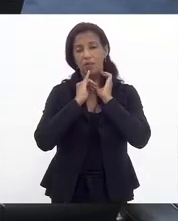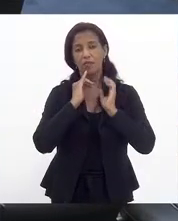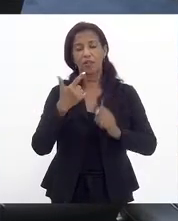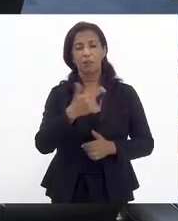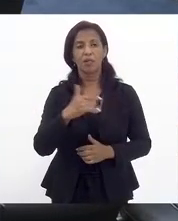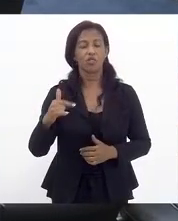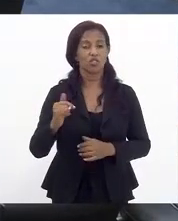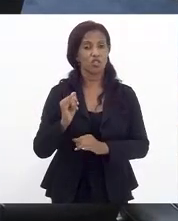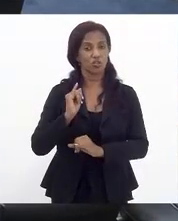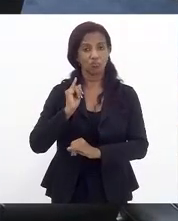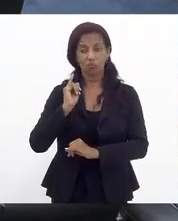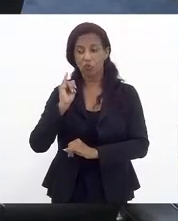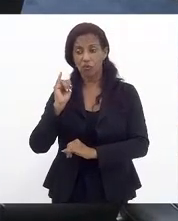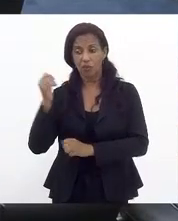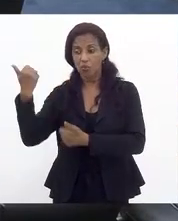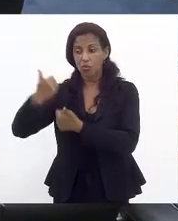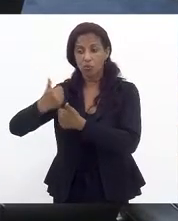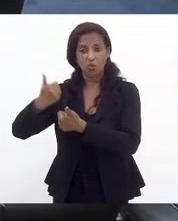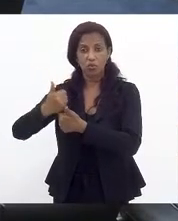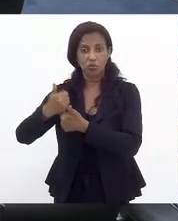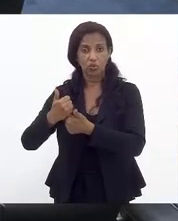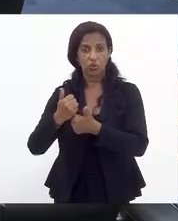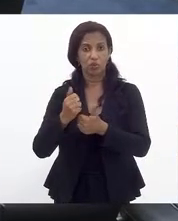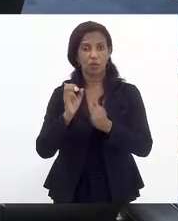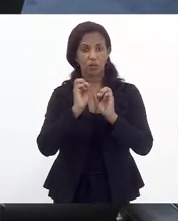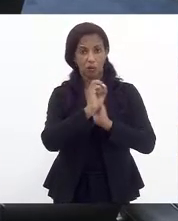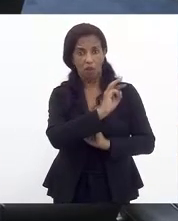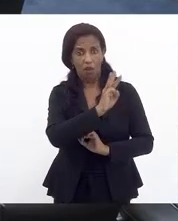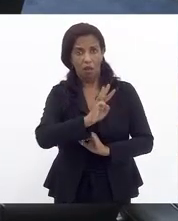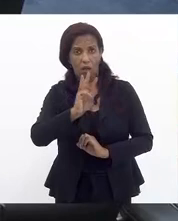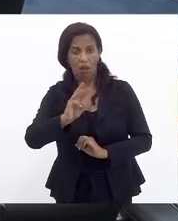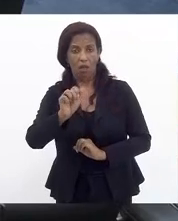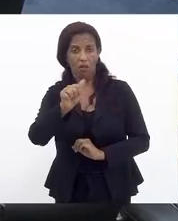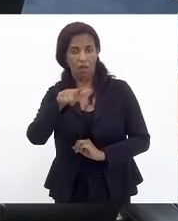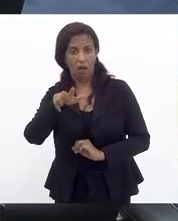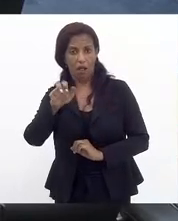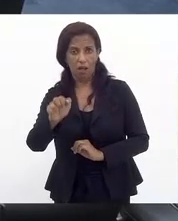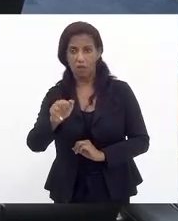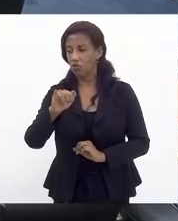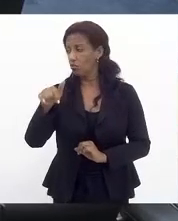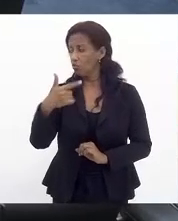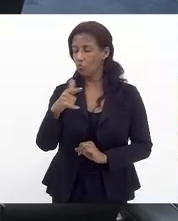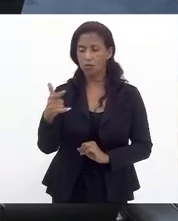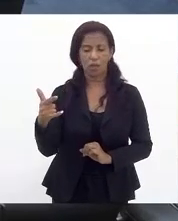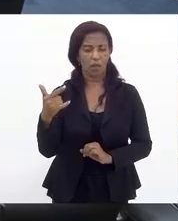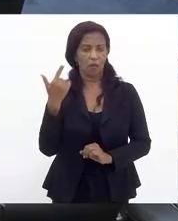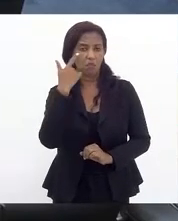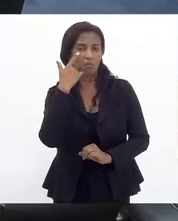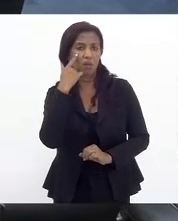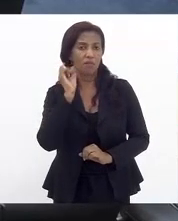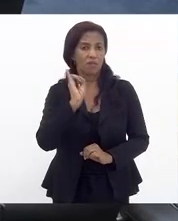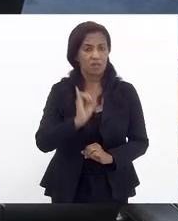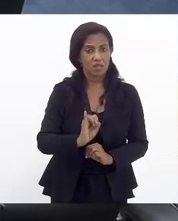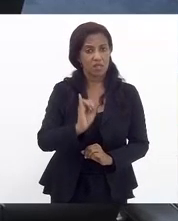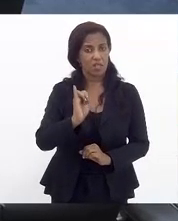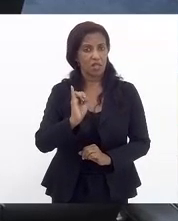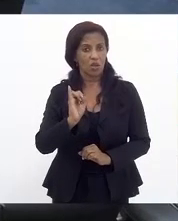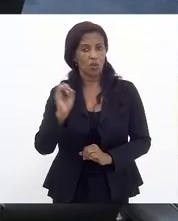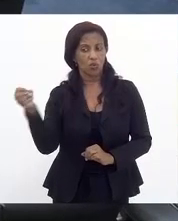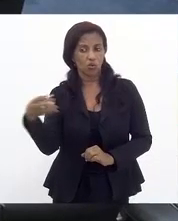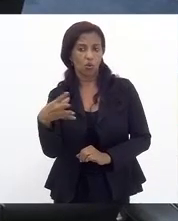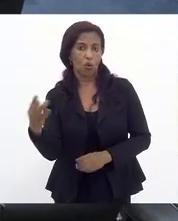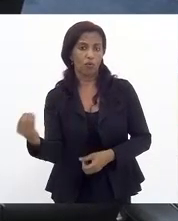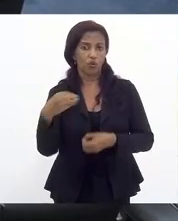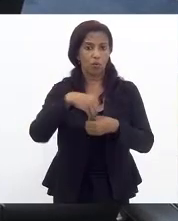substitutivo no site da alerj para ele a íntegra é mais seis novos já estão contemplados também nesse PLC